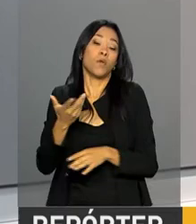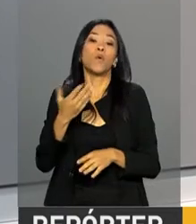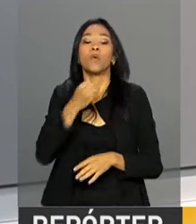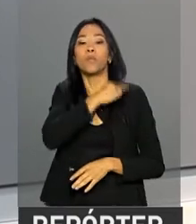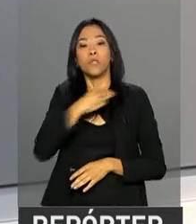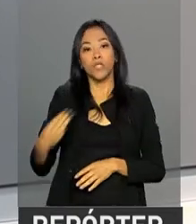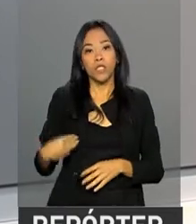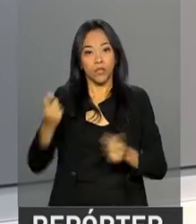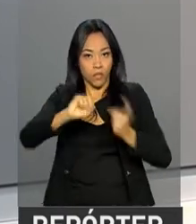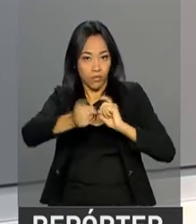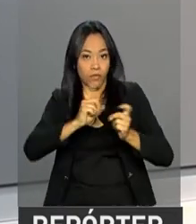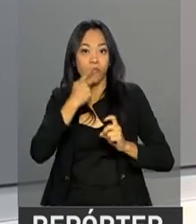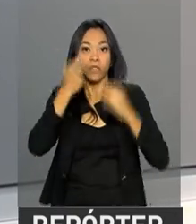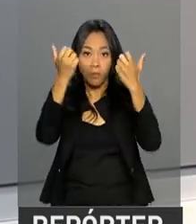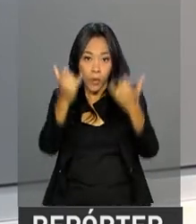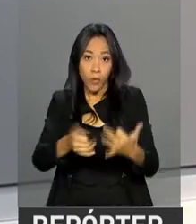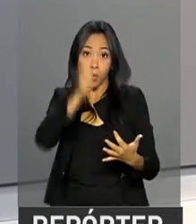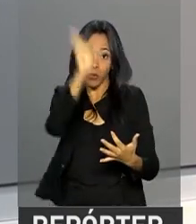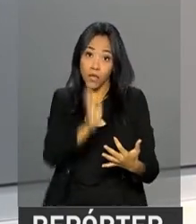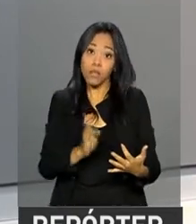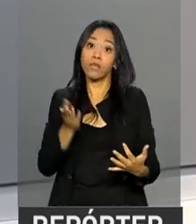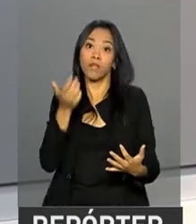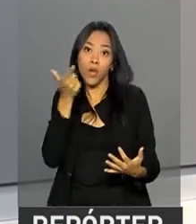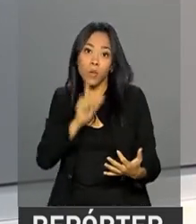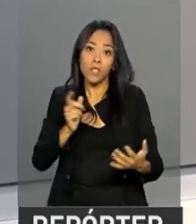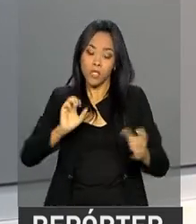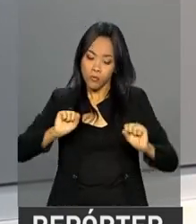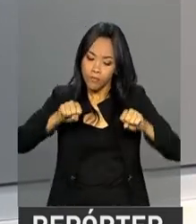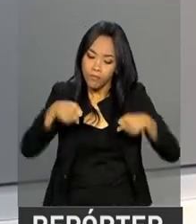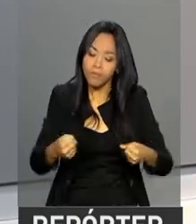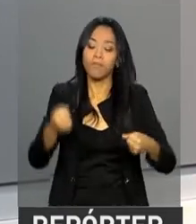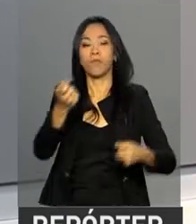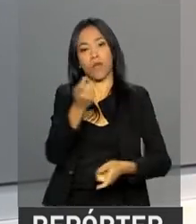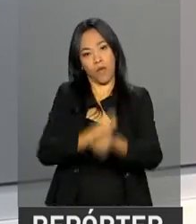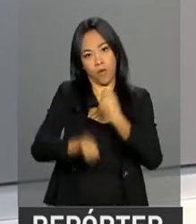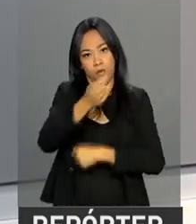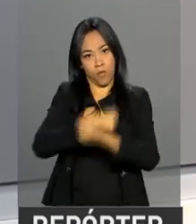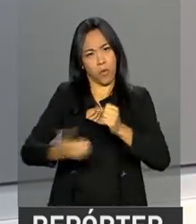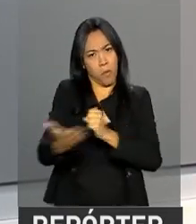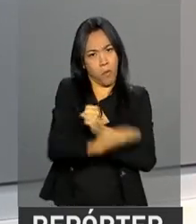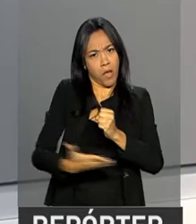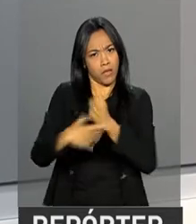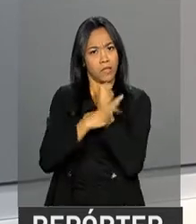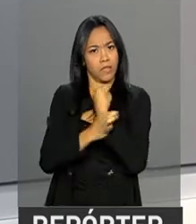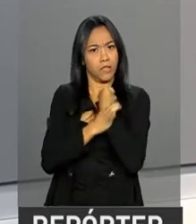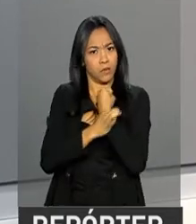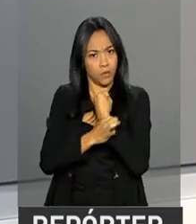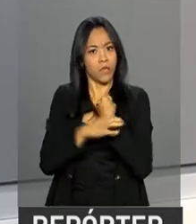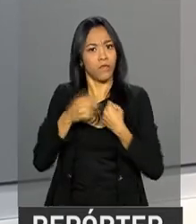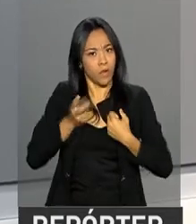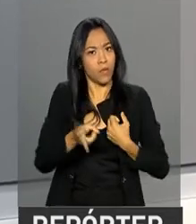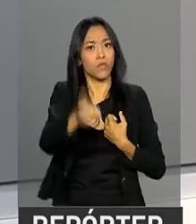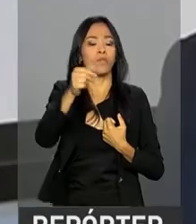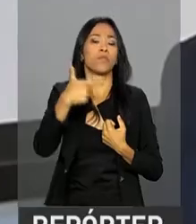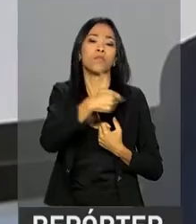vive um processo saudável de recuperação econômica com bases sólidas e que vai se intensificar em 2018